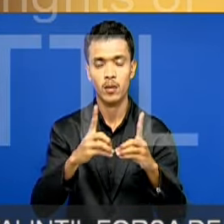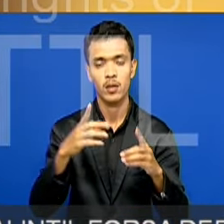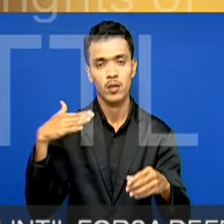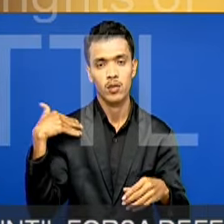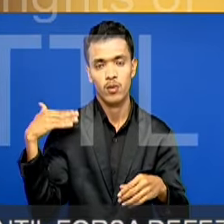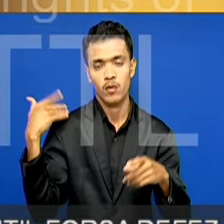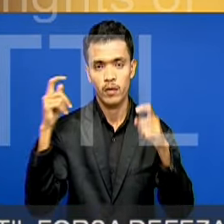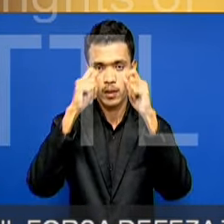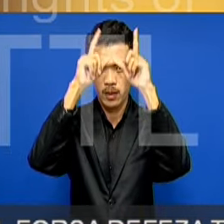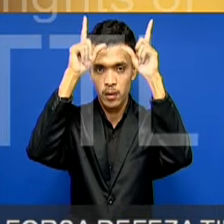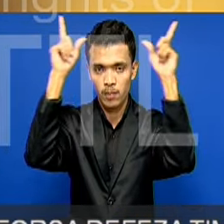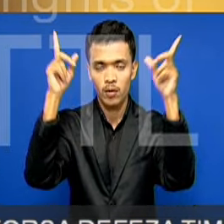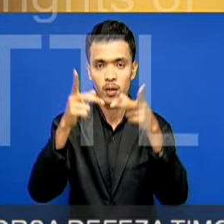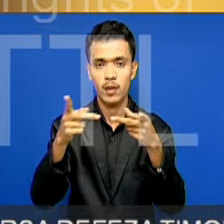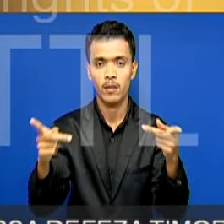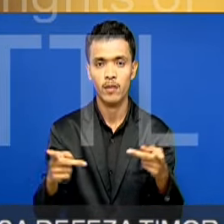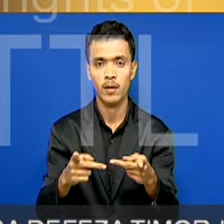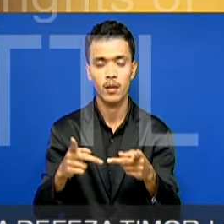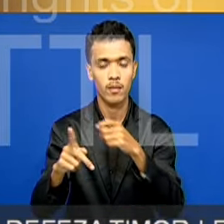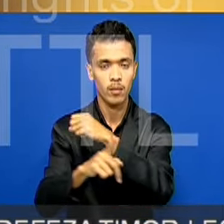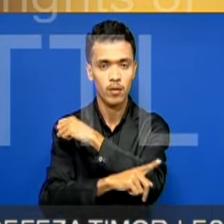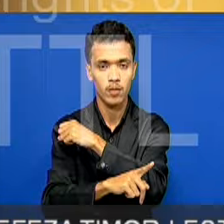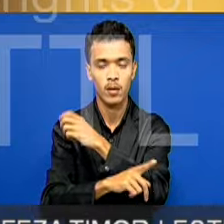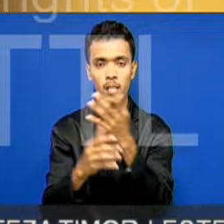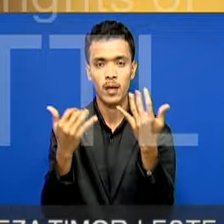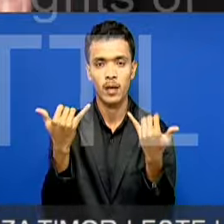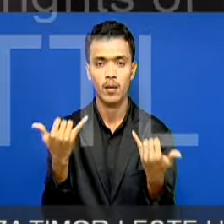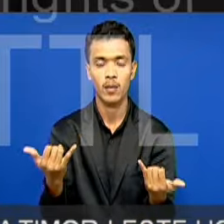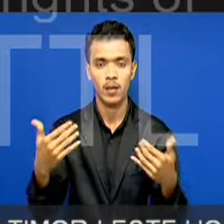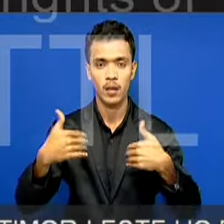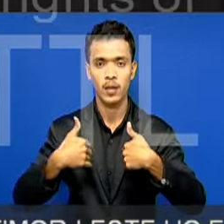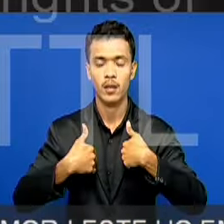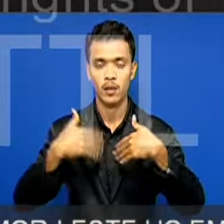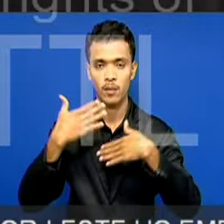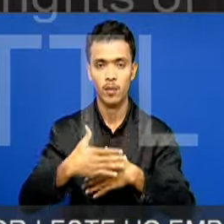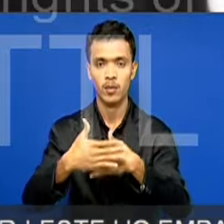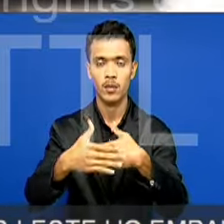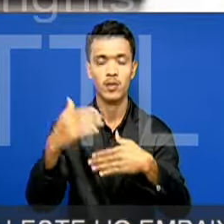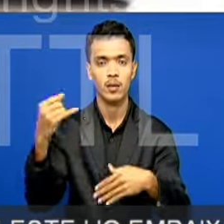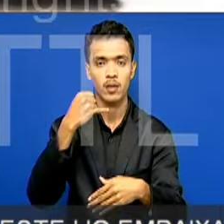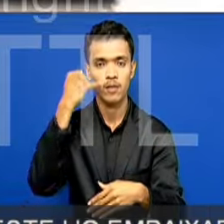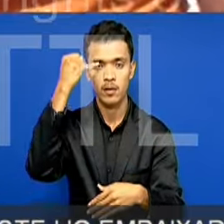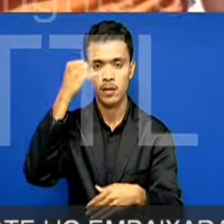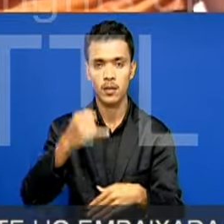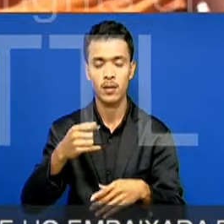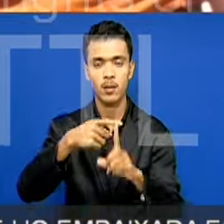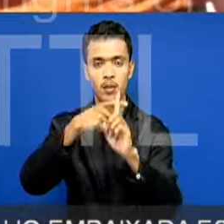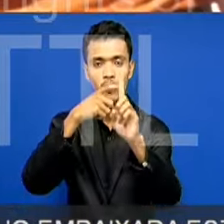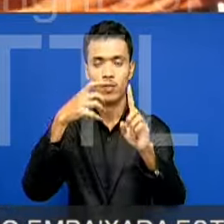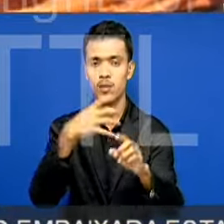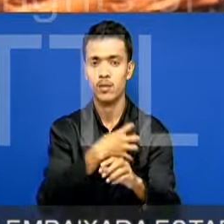Sira e a arredores Fátima, da Daune e a rela processo identificação Rússia